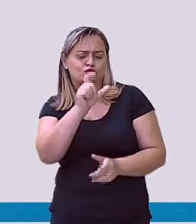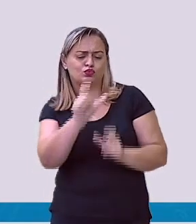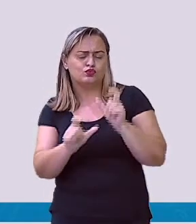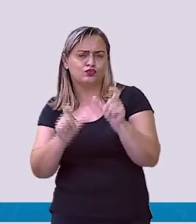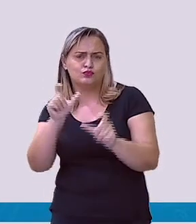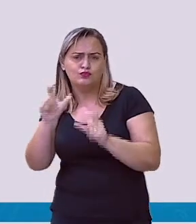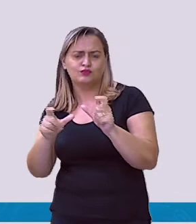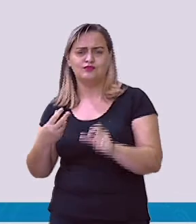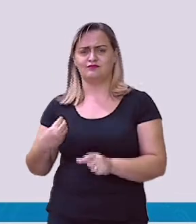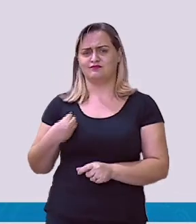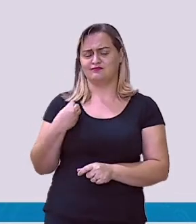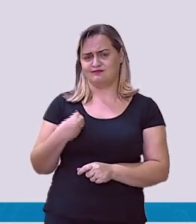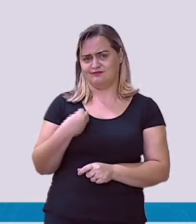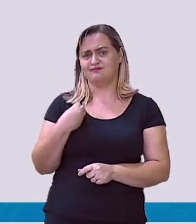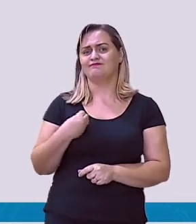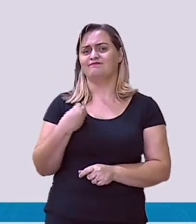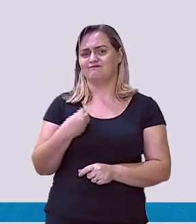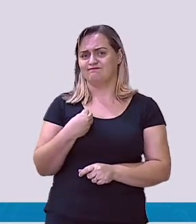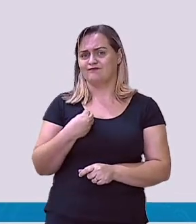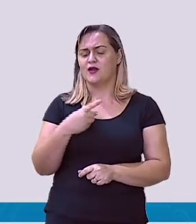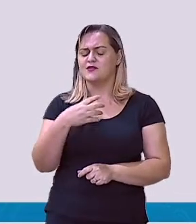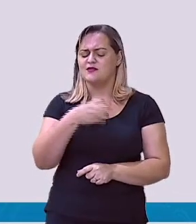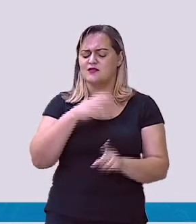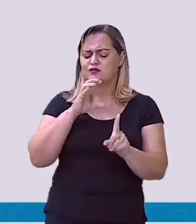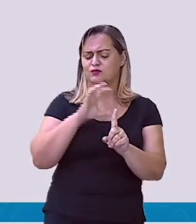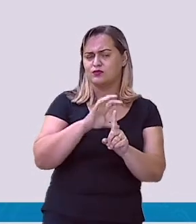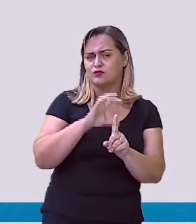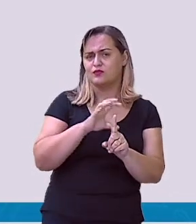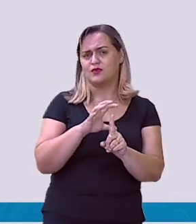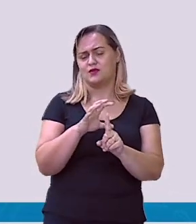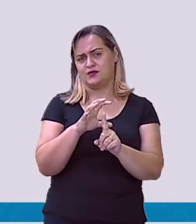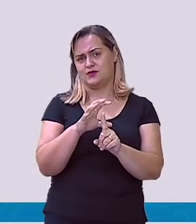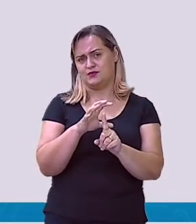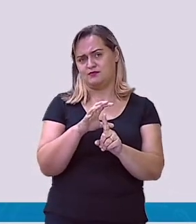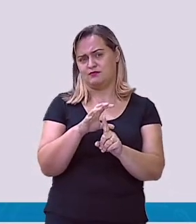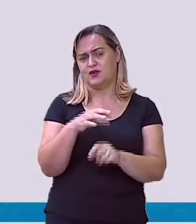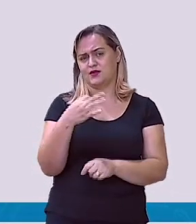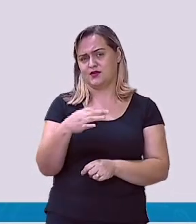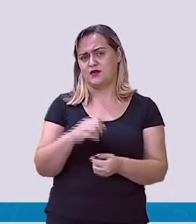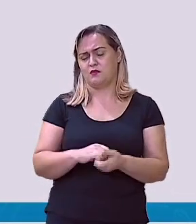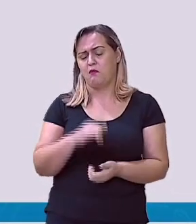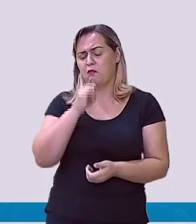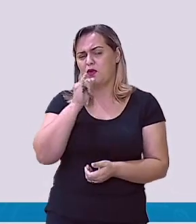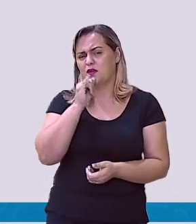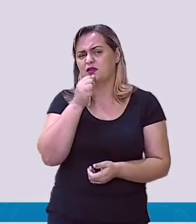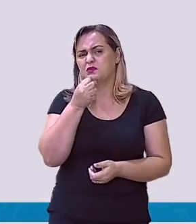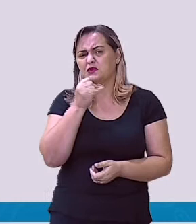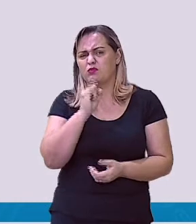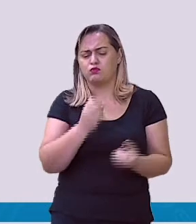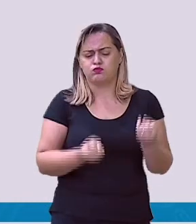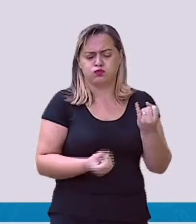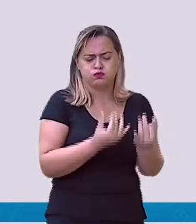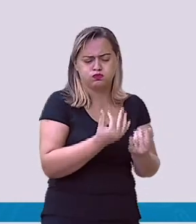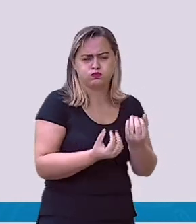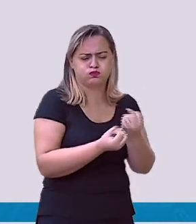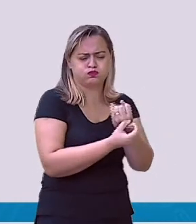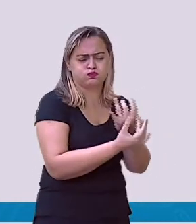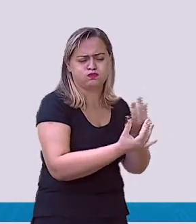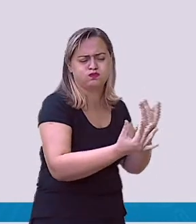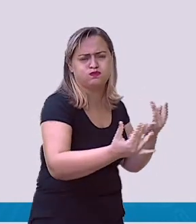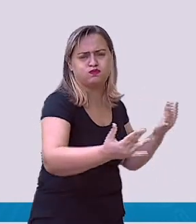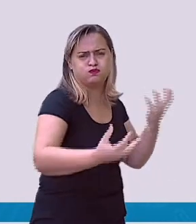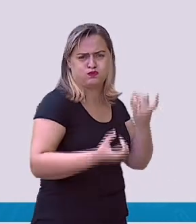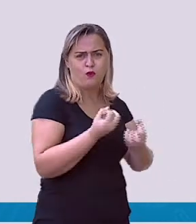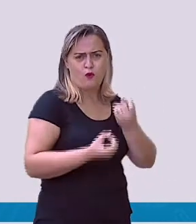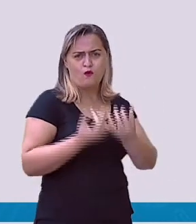Tá? Por exemplo, tá? Uma grande queimada, alguém colocou fogo, fez uma grande queimada.